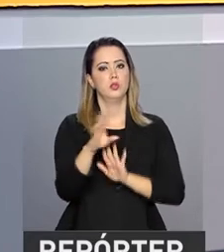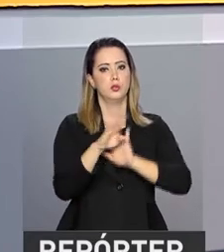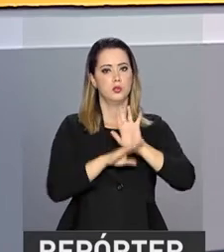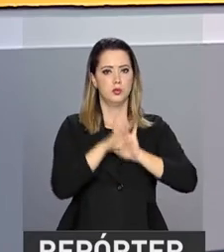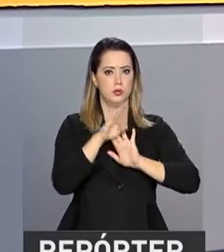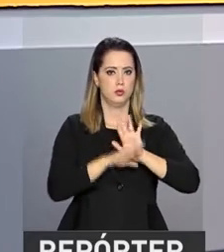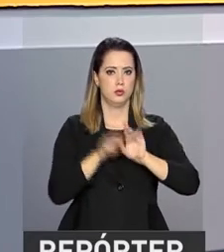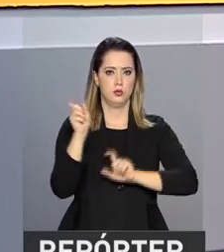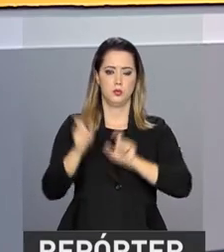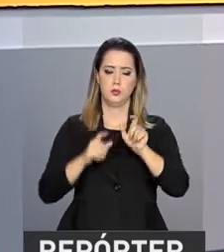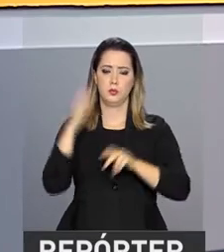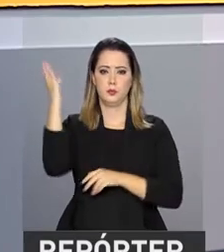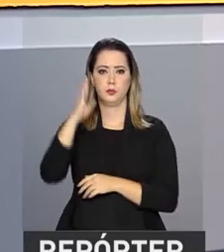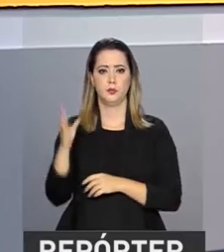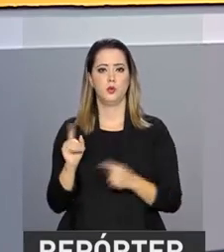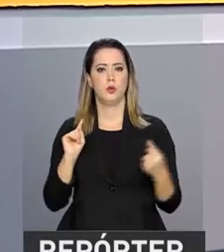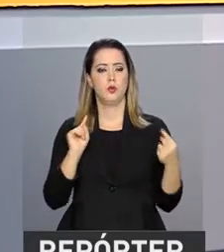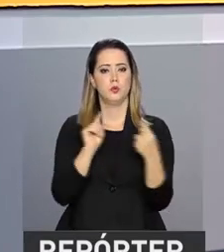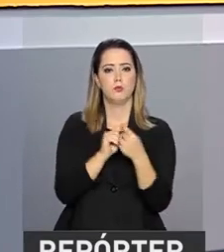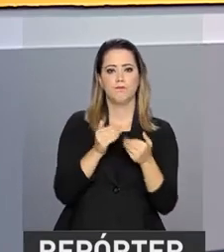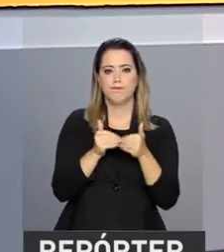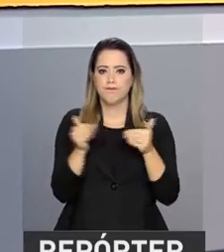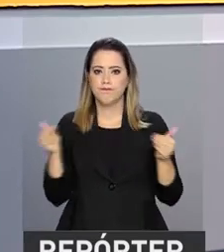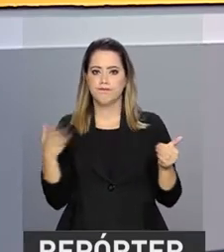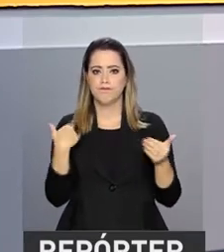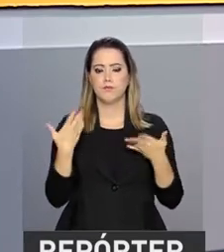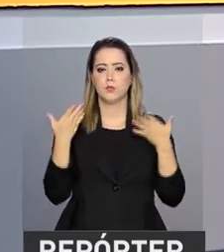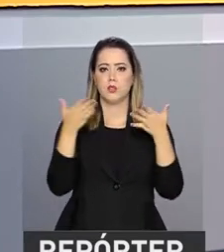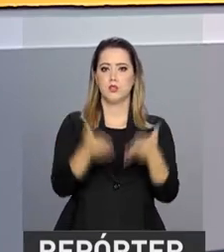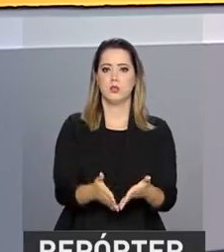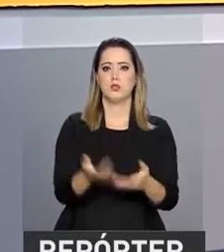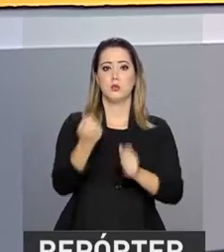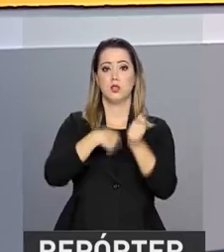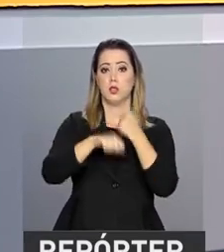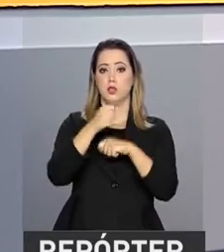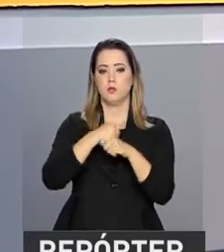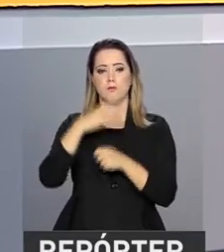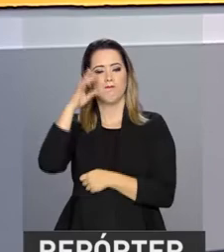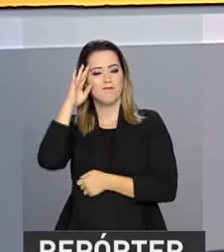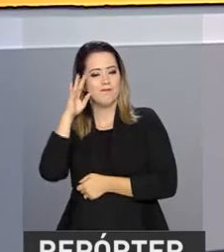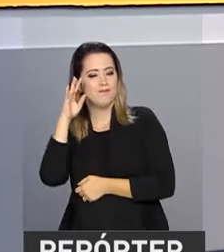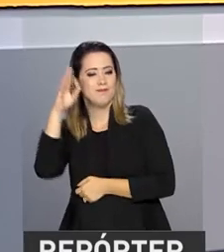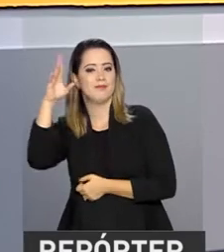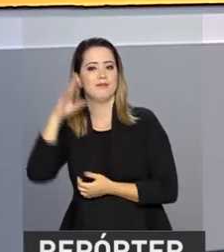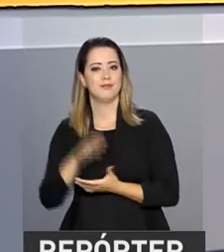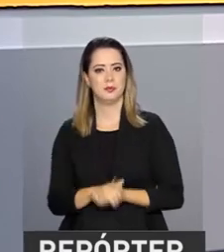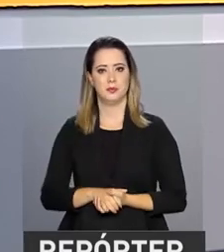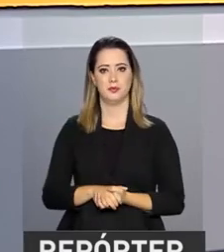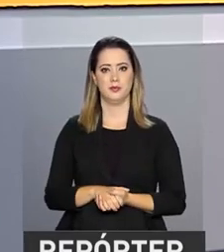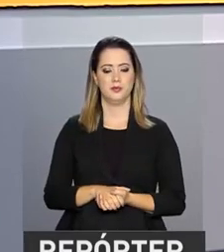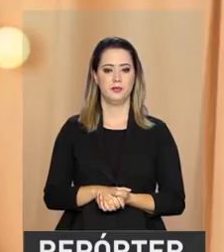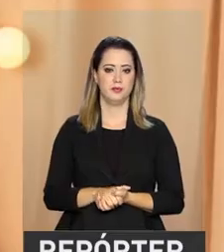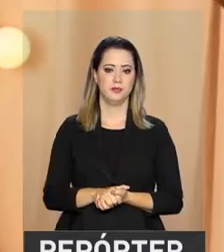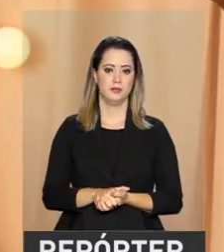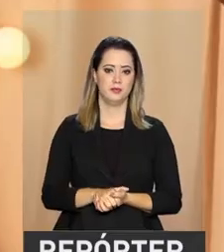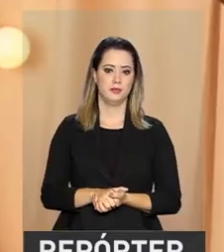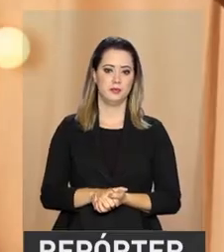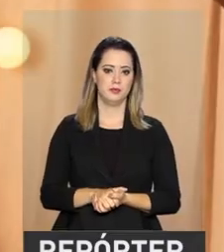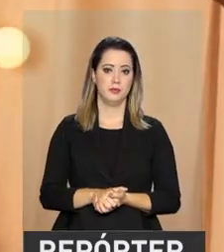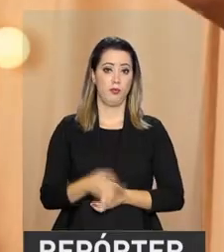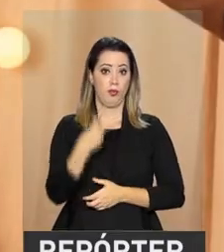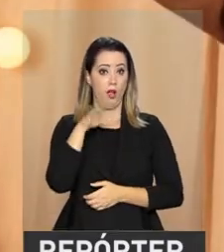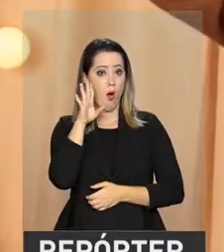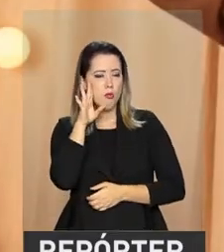para o público brasileiro a meta é ampliar a participação da chamada economia criativa é um